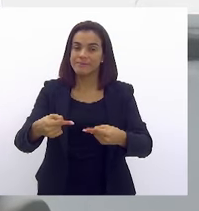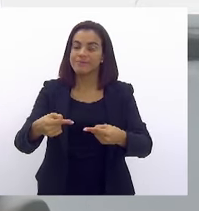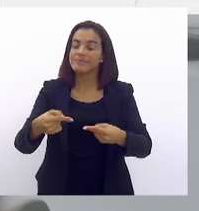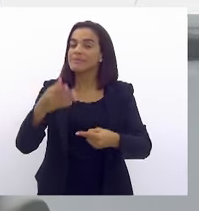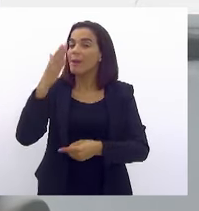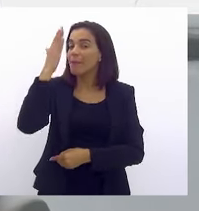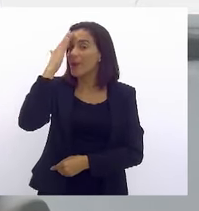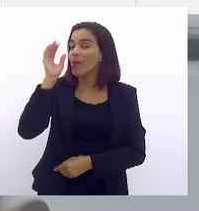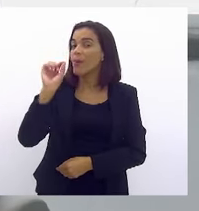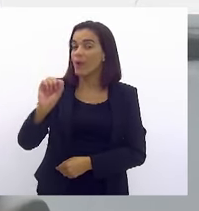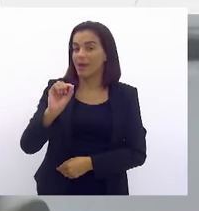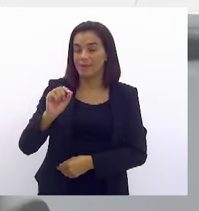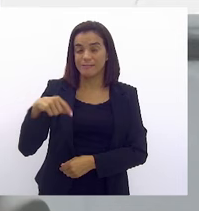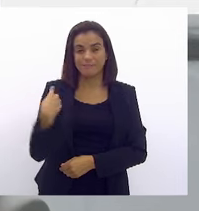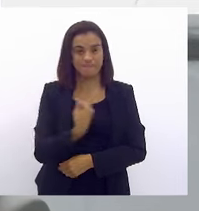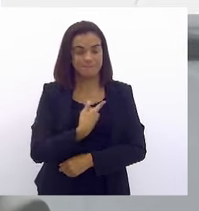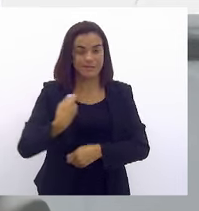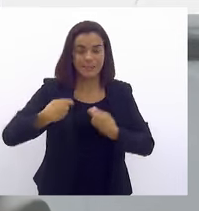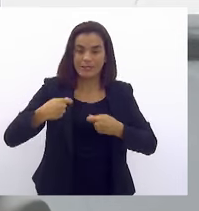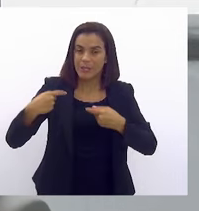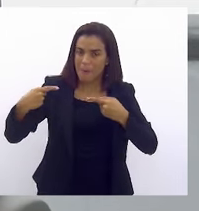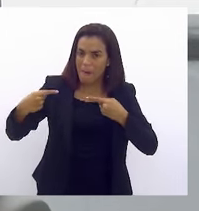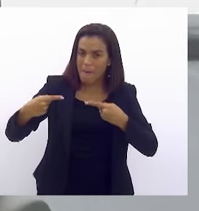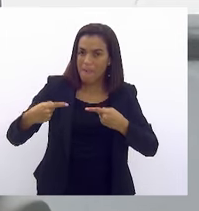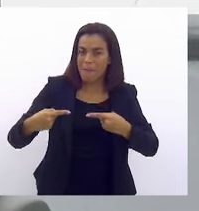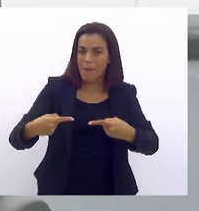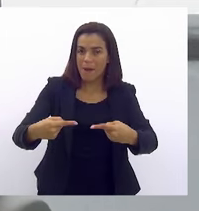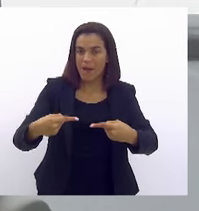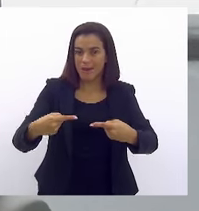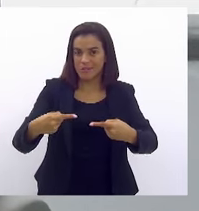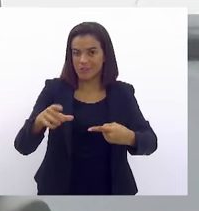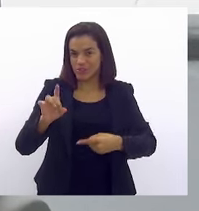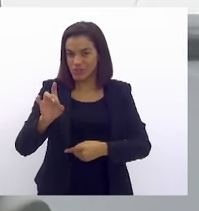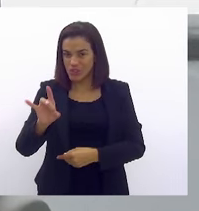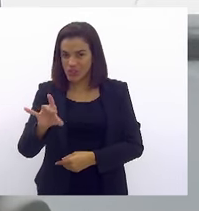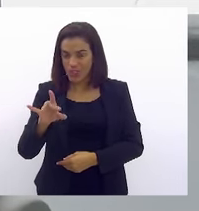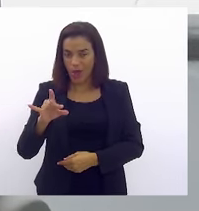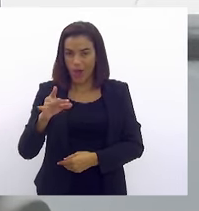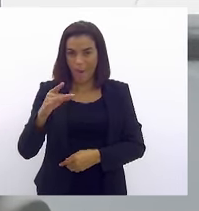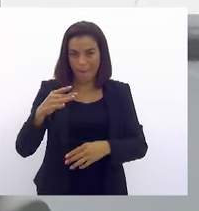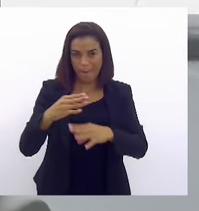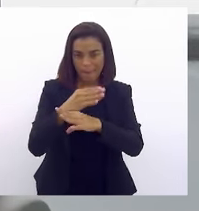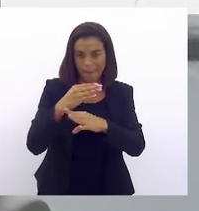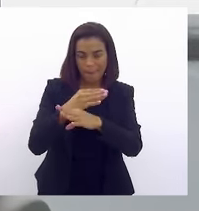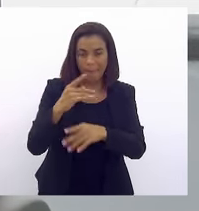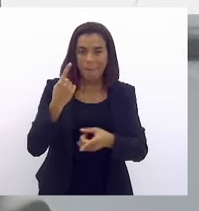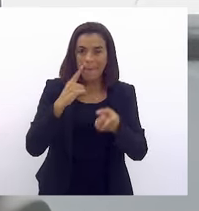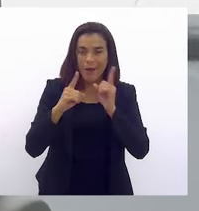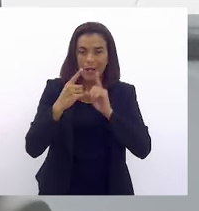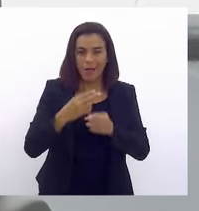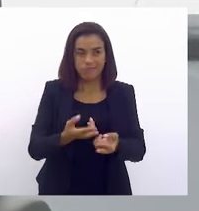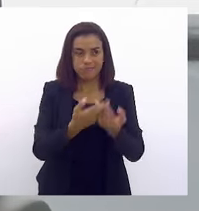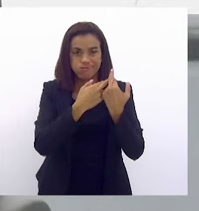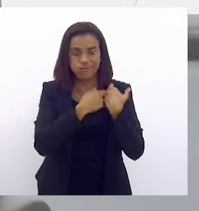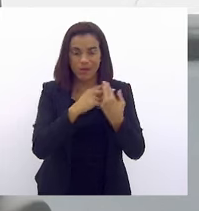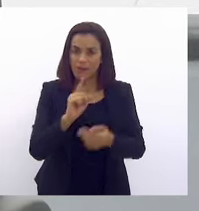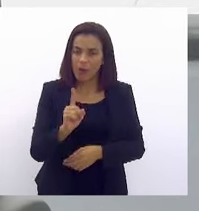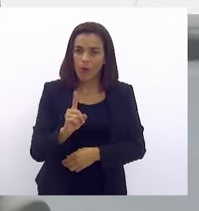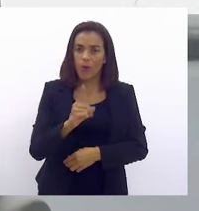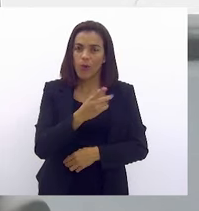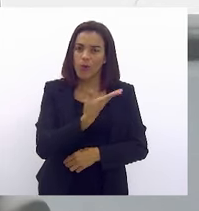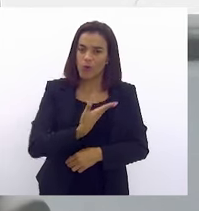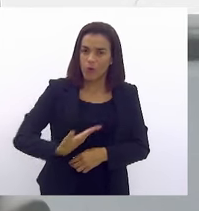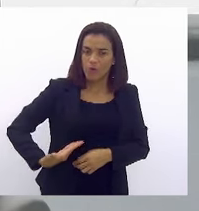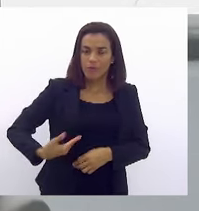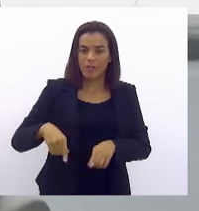com todo. Né? Não dá para só o município de Maricá ter a responsabilidade. Né? Nós precisamos que o Estado e o governo federal